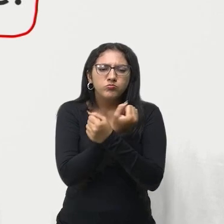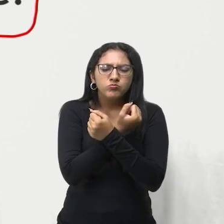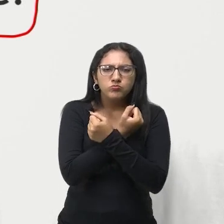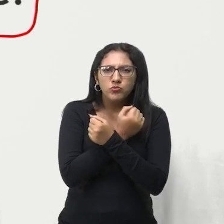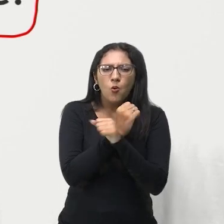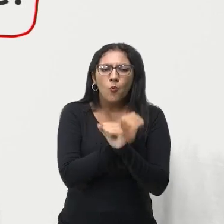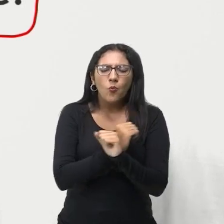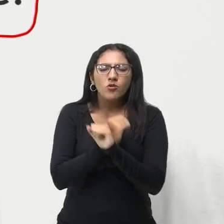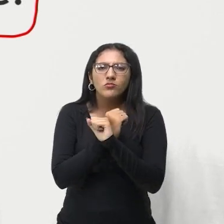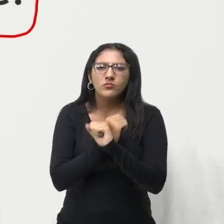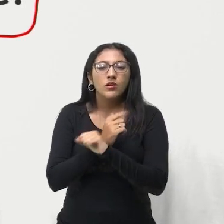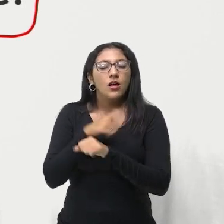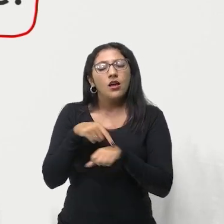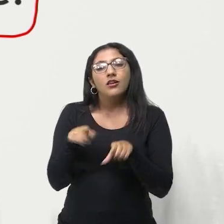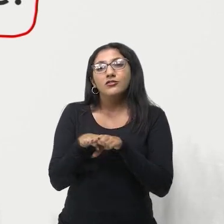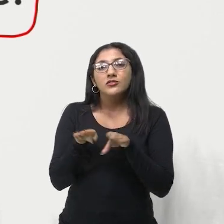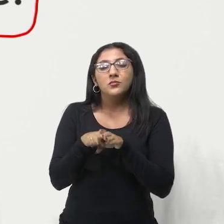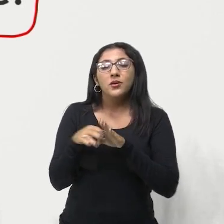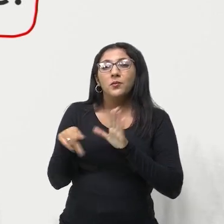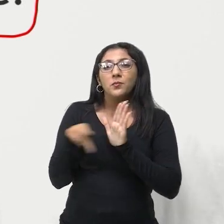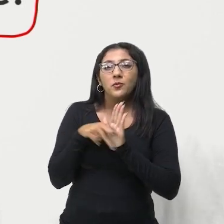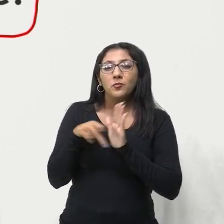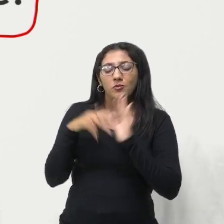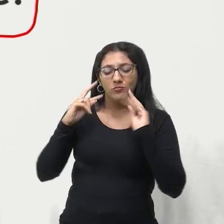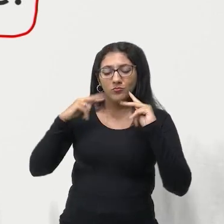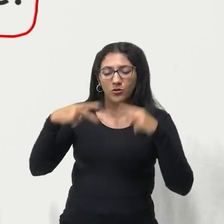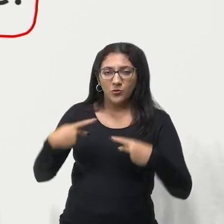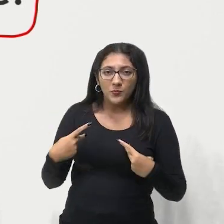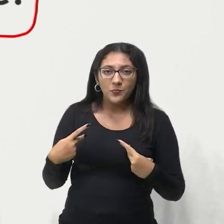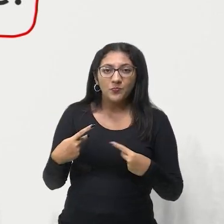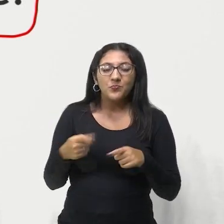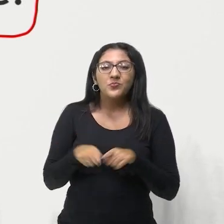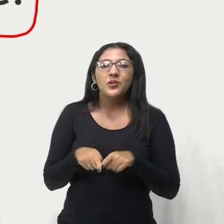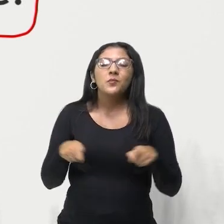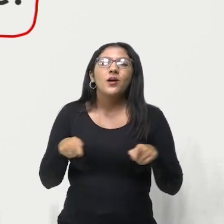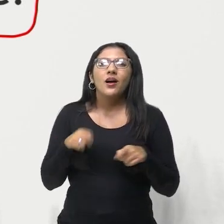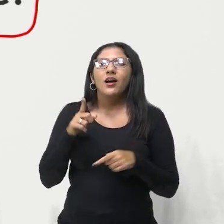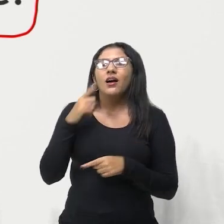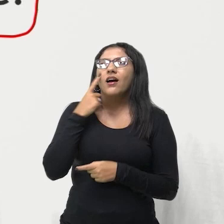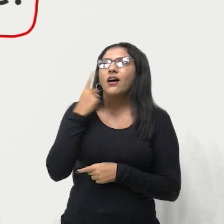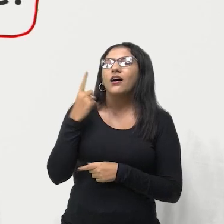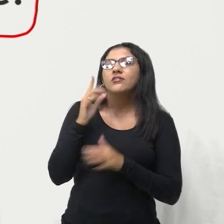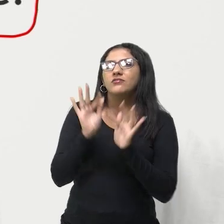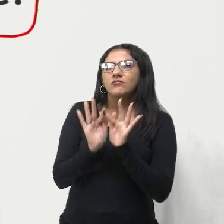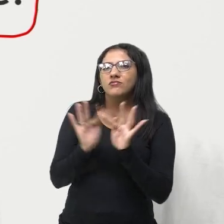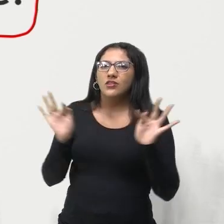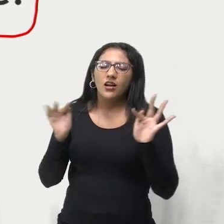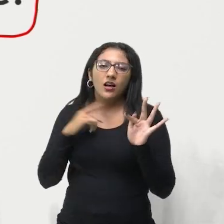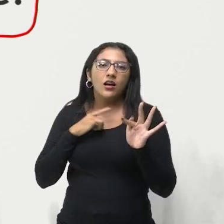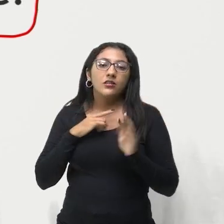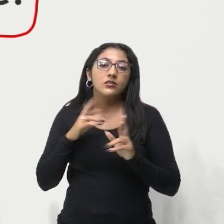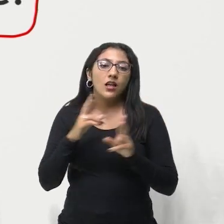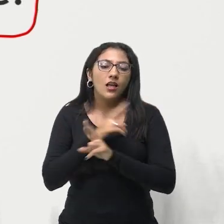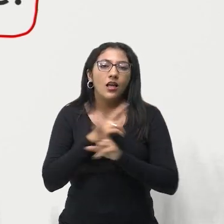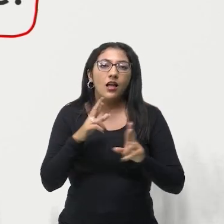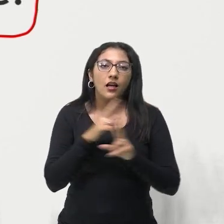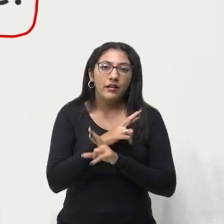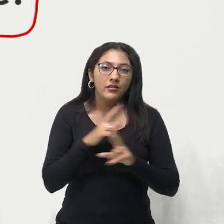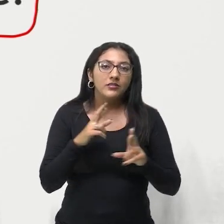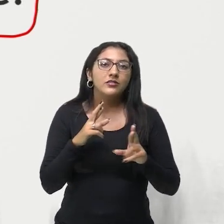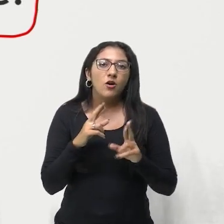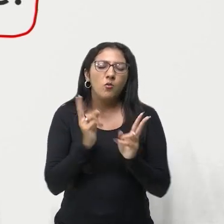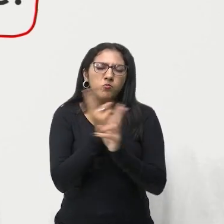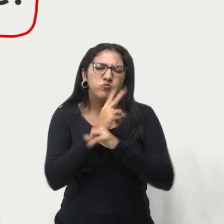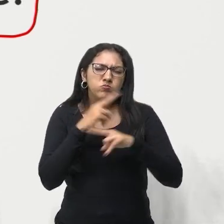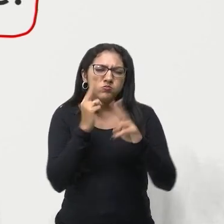transmitir carinho, transmitir proteção, isso também é próprio do ser humano. Mas aí, nessa minha frase, eu estou dizendo que é